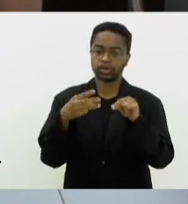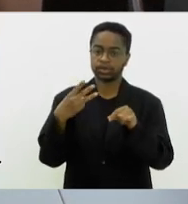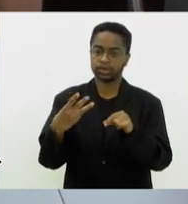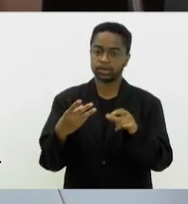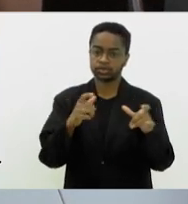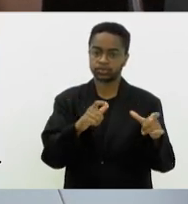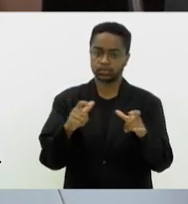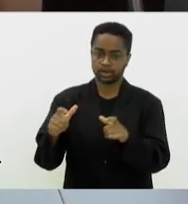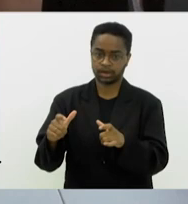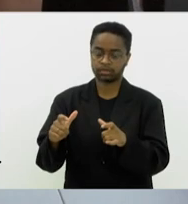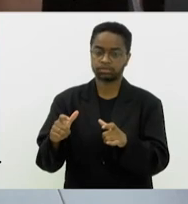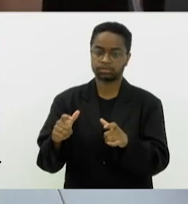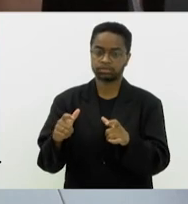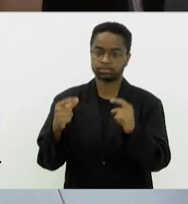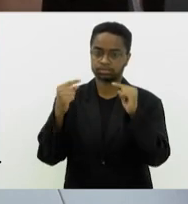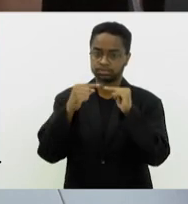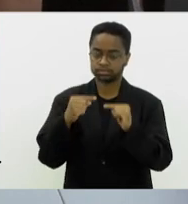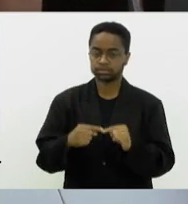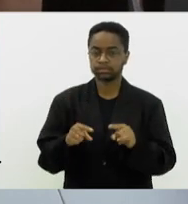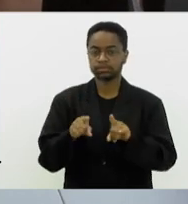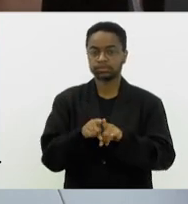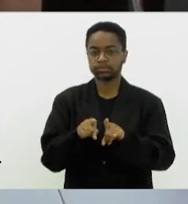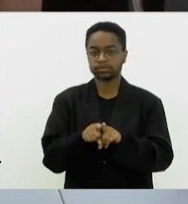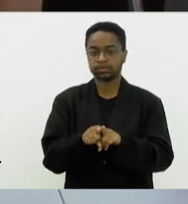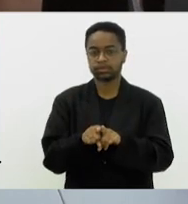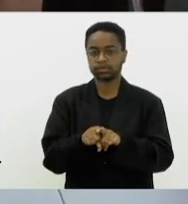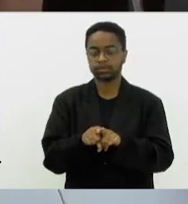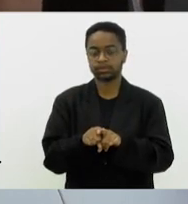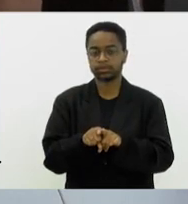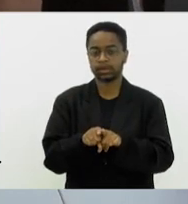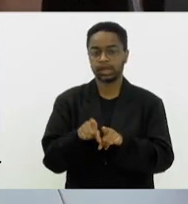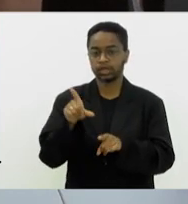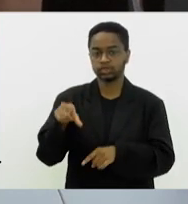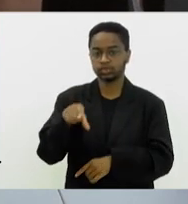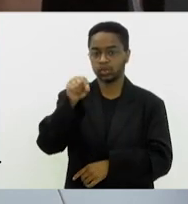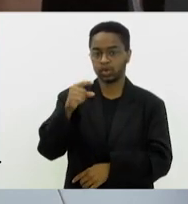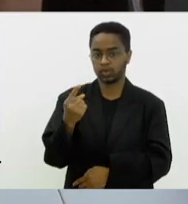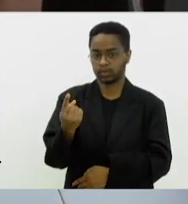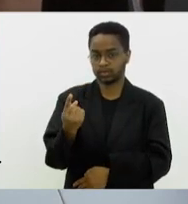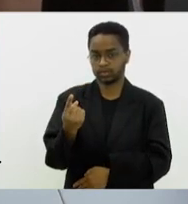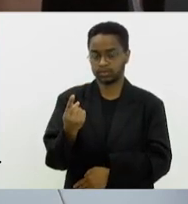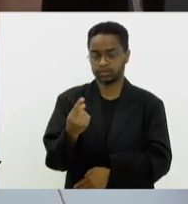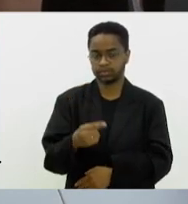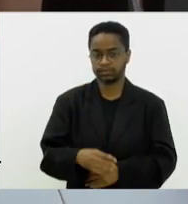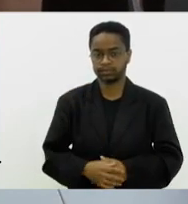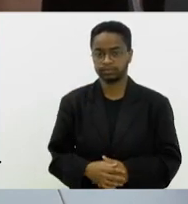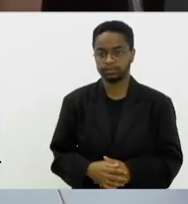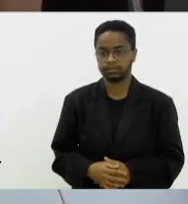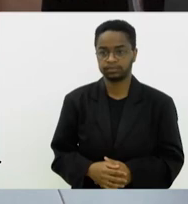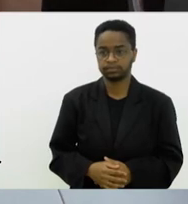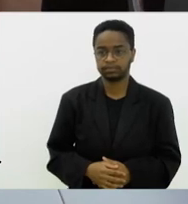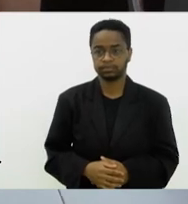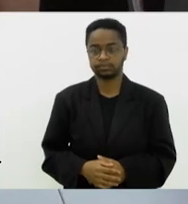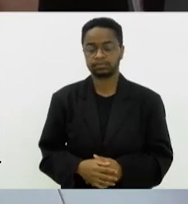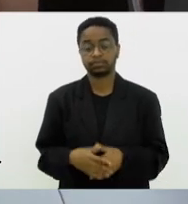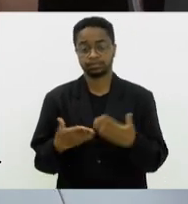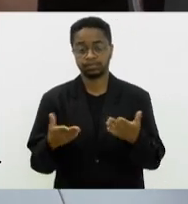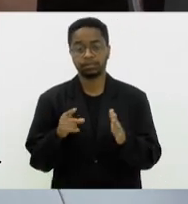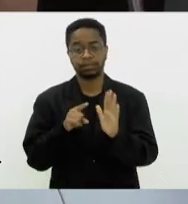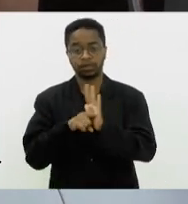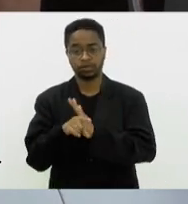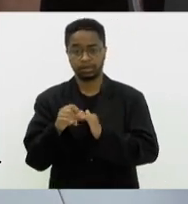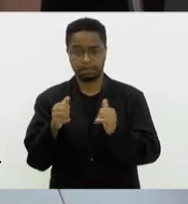clínicas credenciadas e eles mesmos sorteiam uma entre as três. Eu só pergunto se está perto da